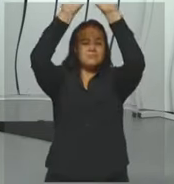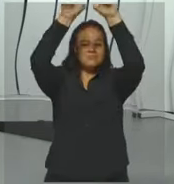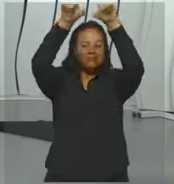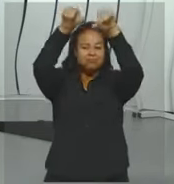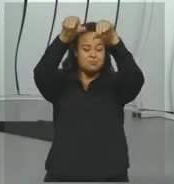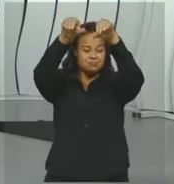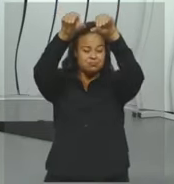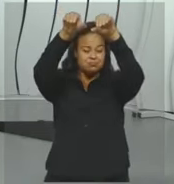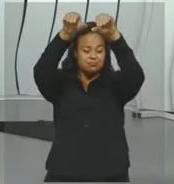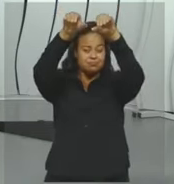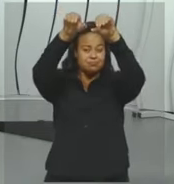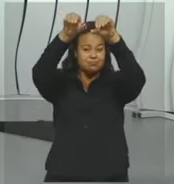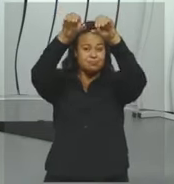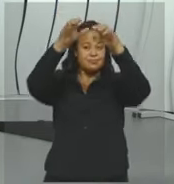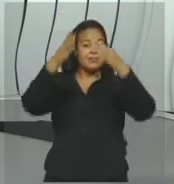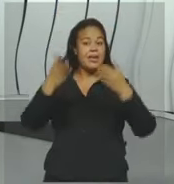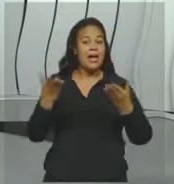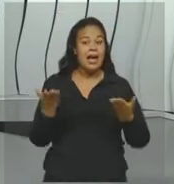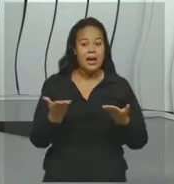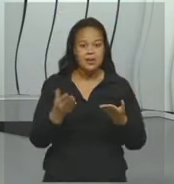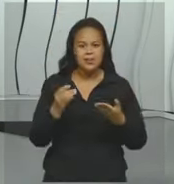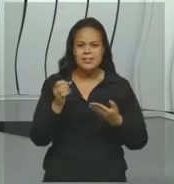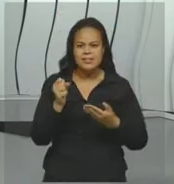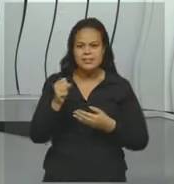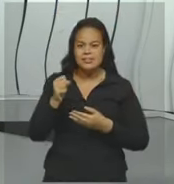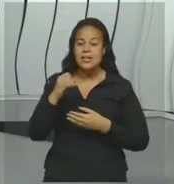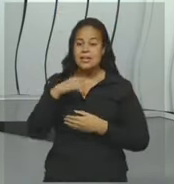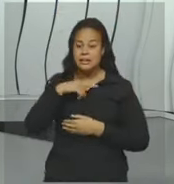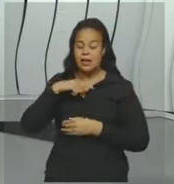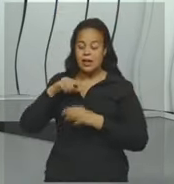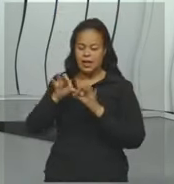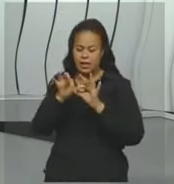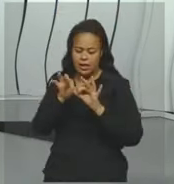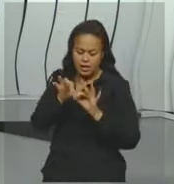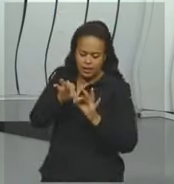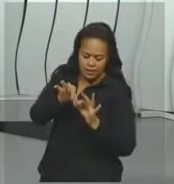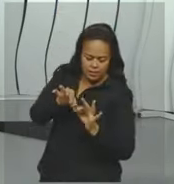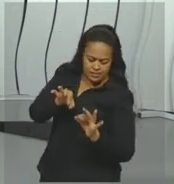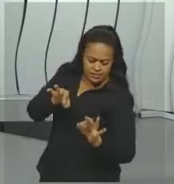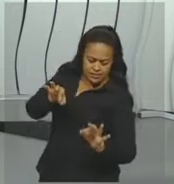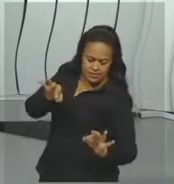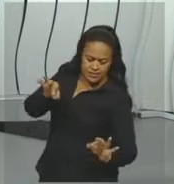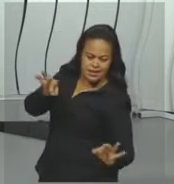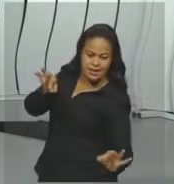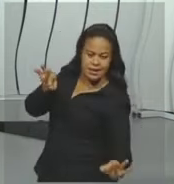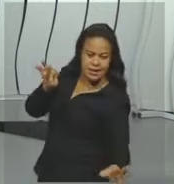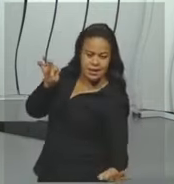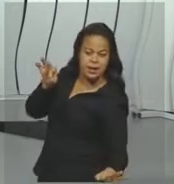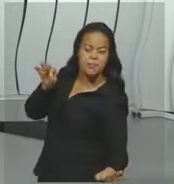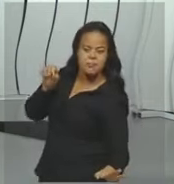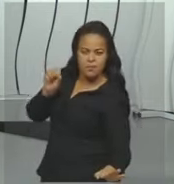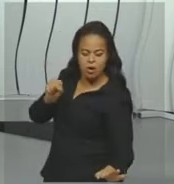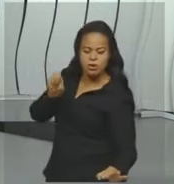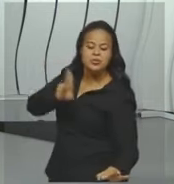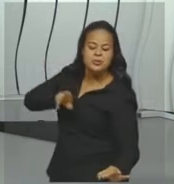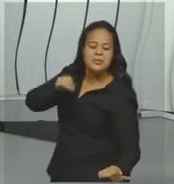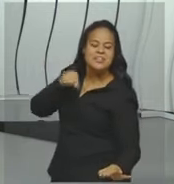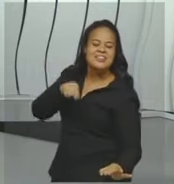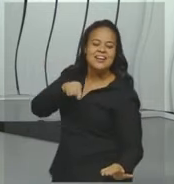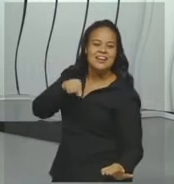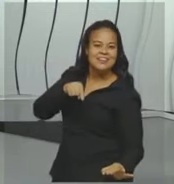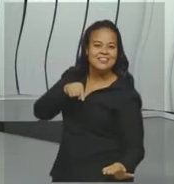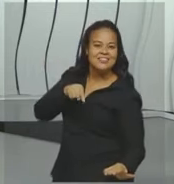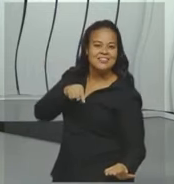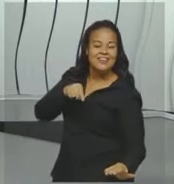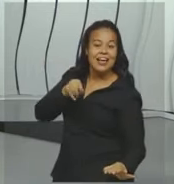esse objeto ele escorregar facilmente nessa rampa, você pode ir empurrando ele na rampa até ele alcançar a parte